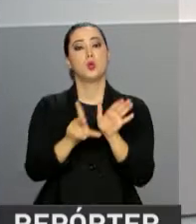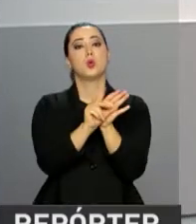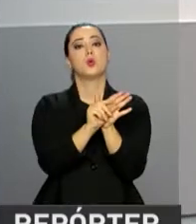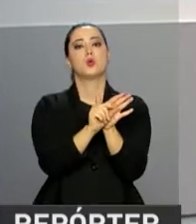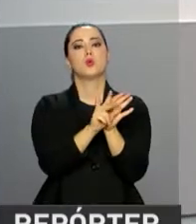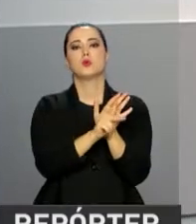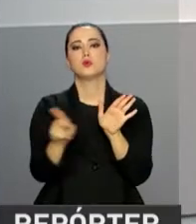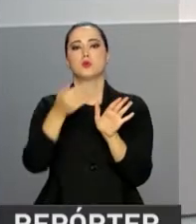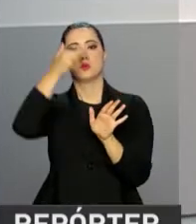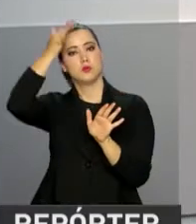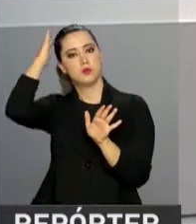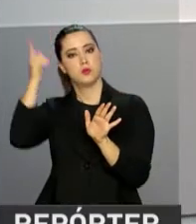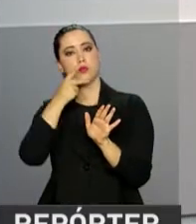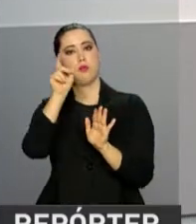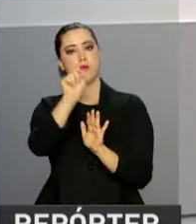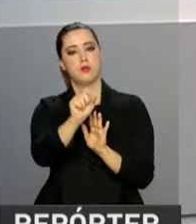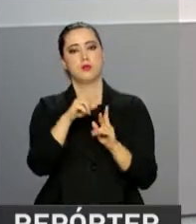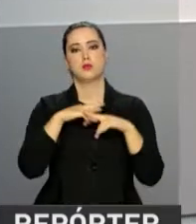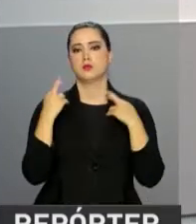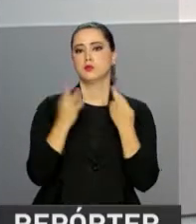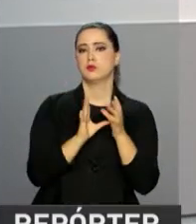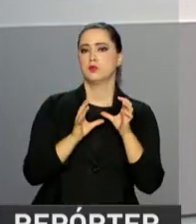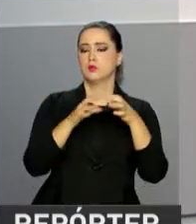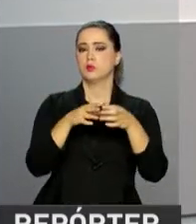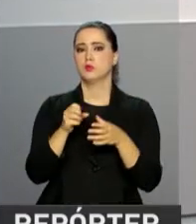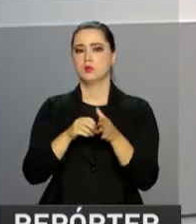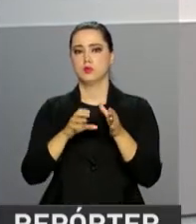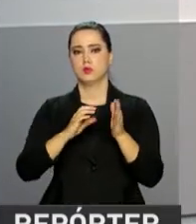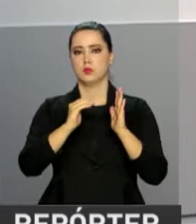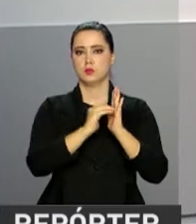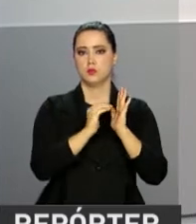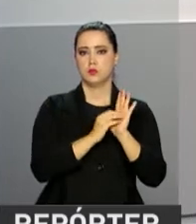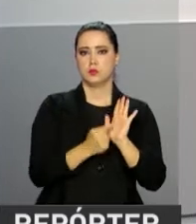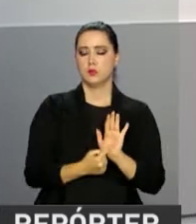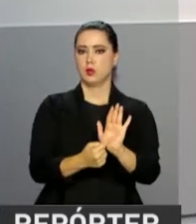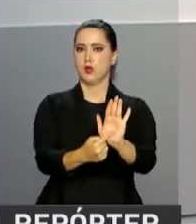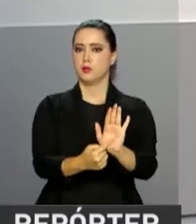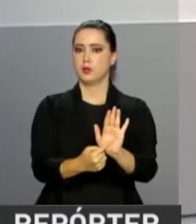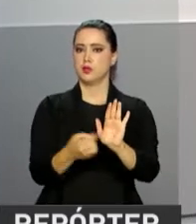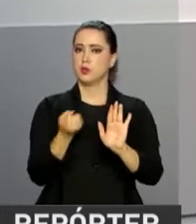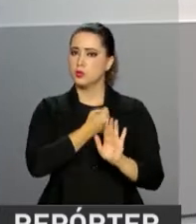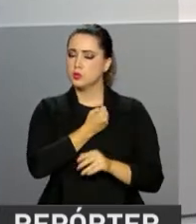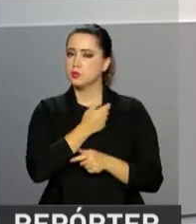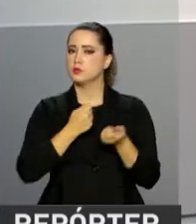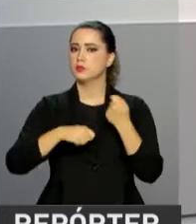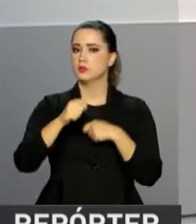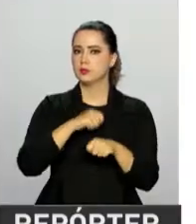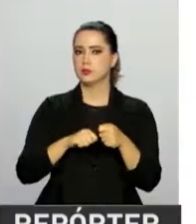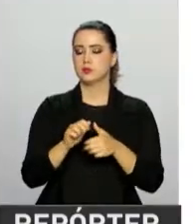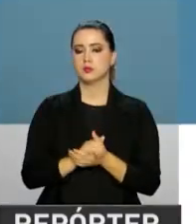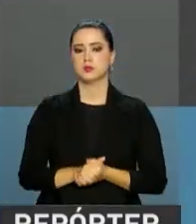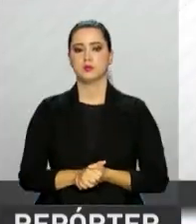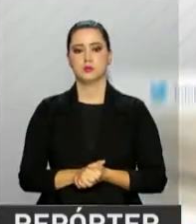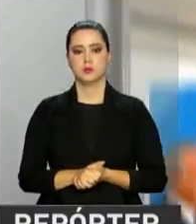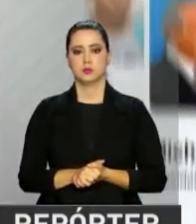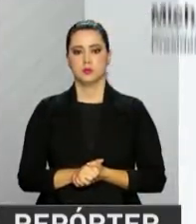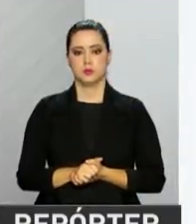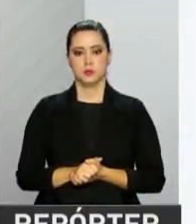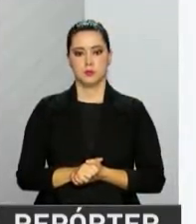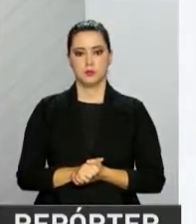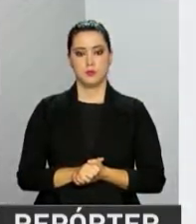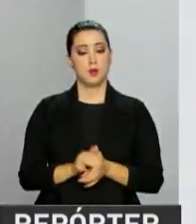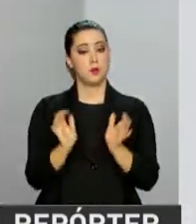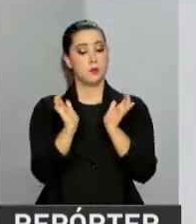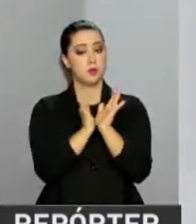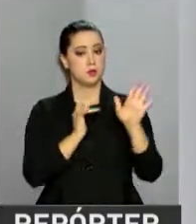michel temer comentou sobre a reunião com senadores da base aliada em que apresentou indicadores da economia pelas